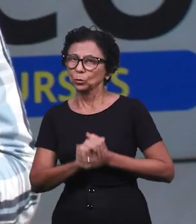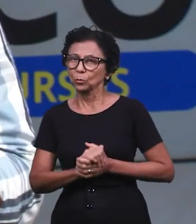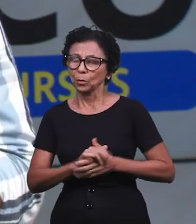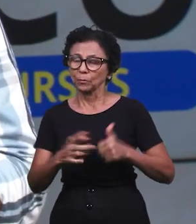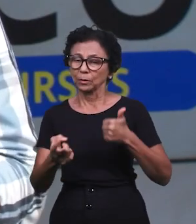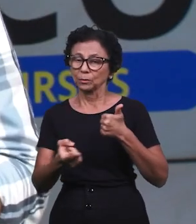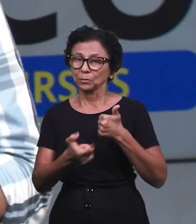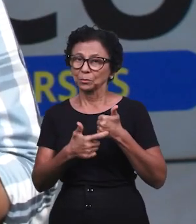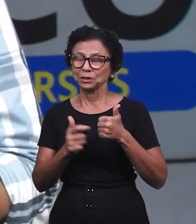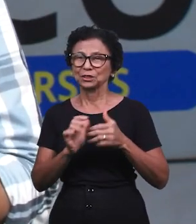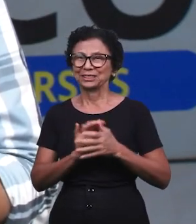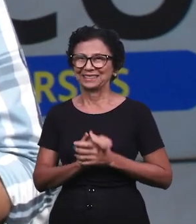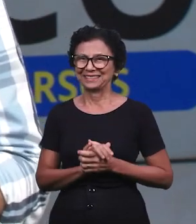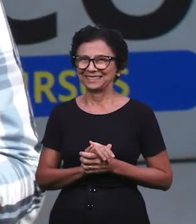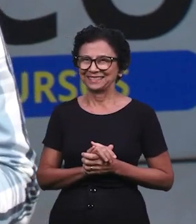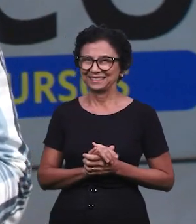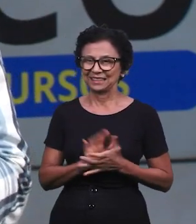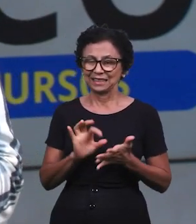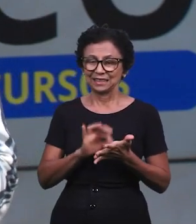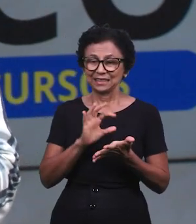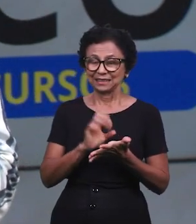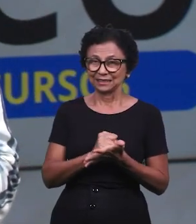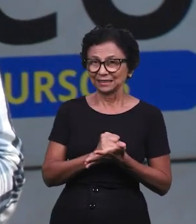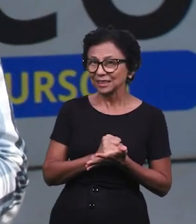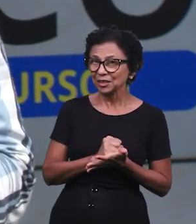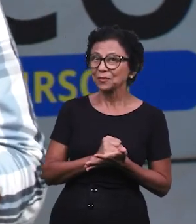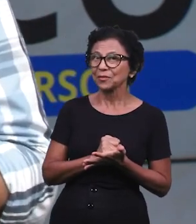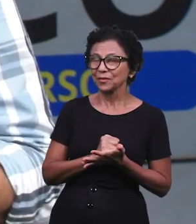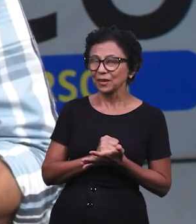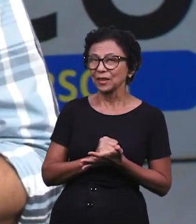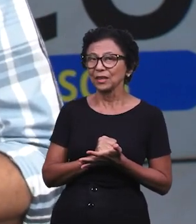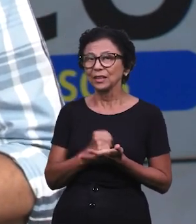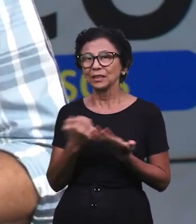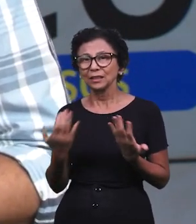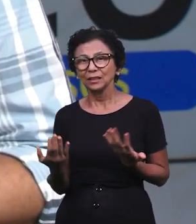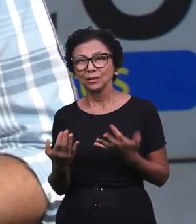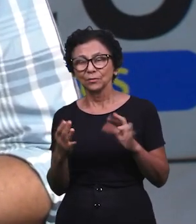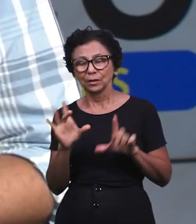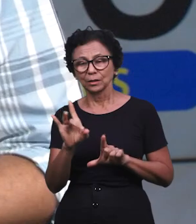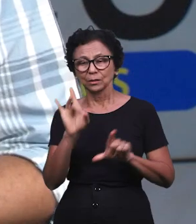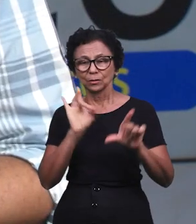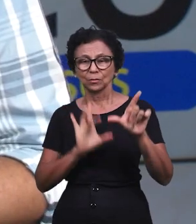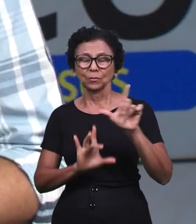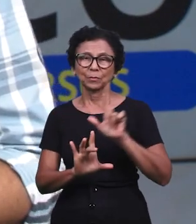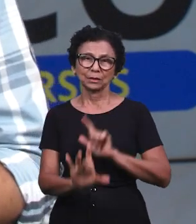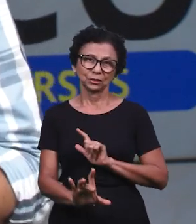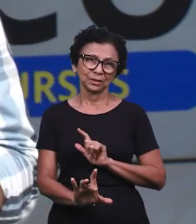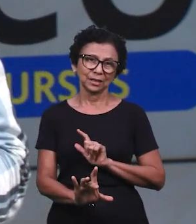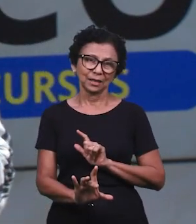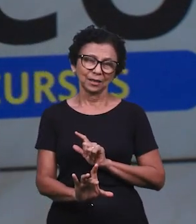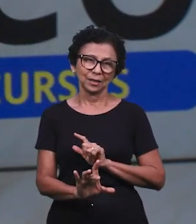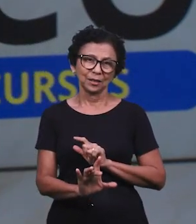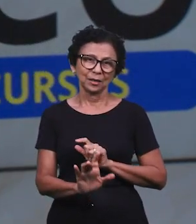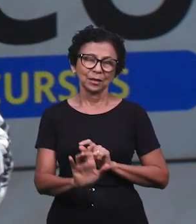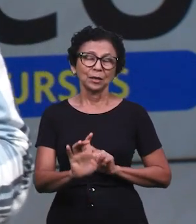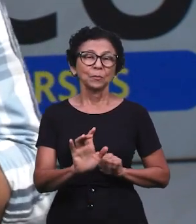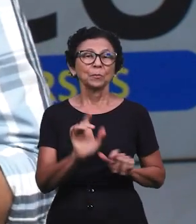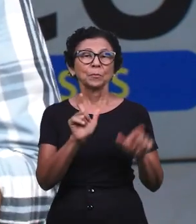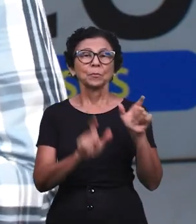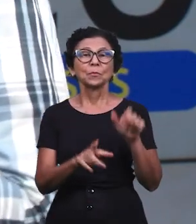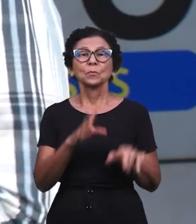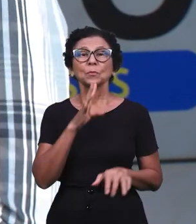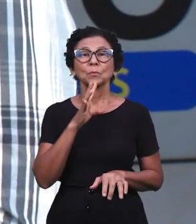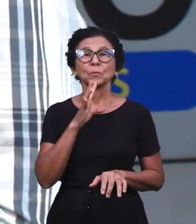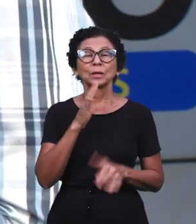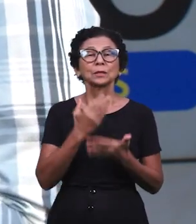curtir esse conteúdo e vai enviar para alguém que você sabe que está se preparando para concursos públicos, ok? E antes de a gente